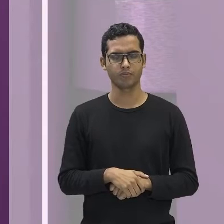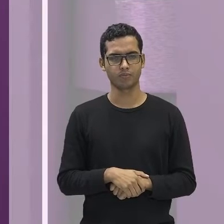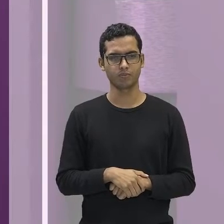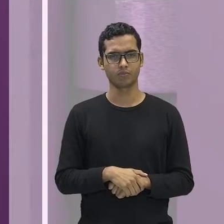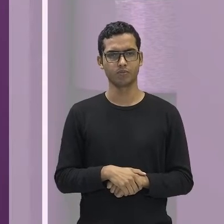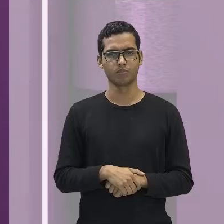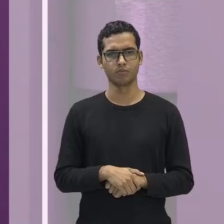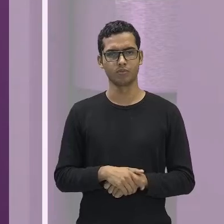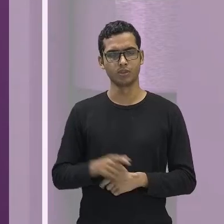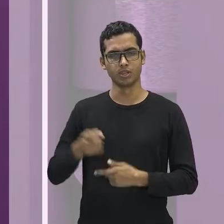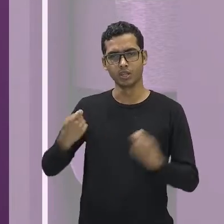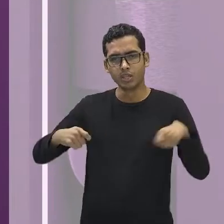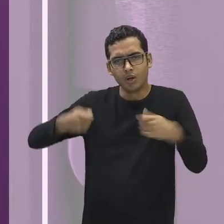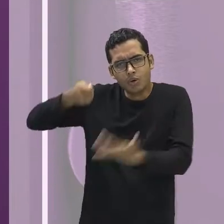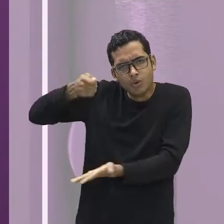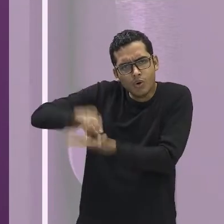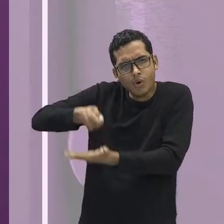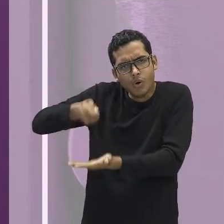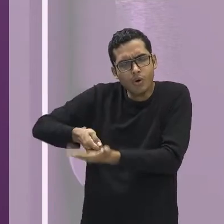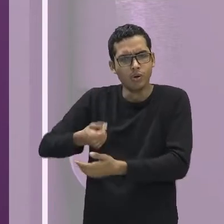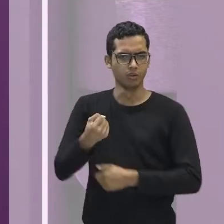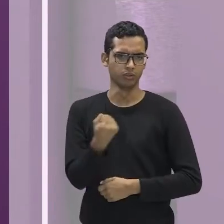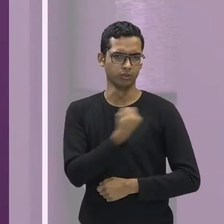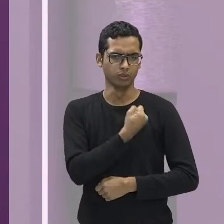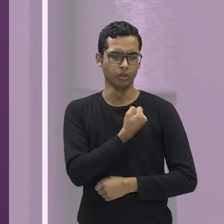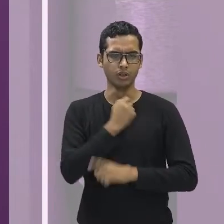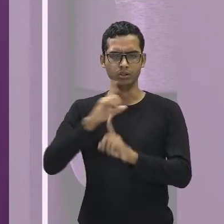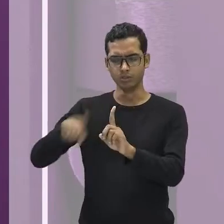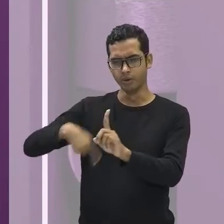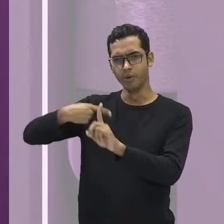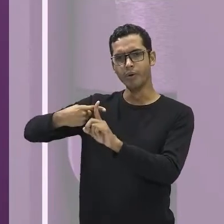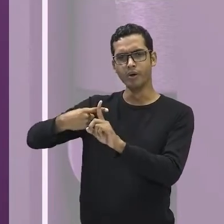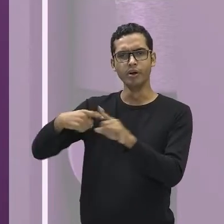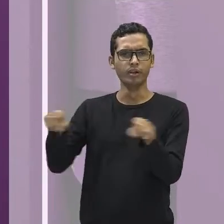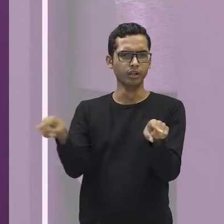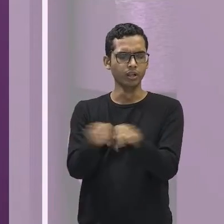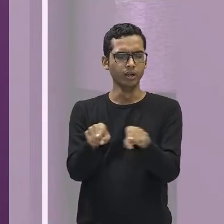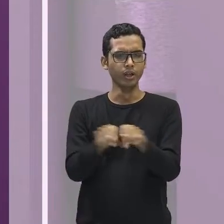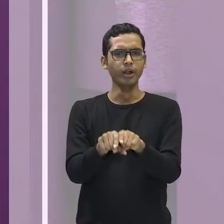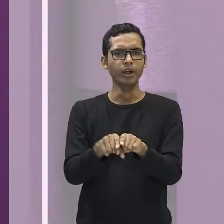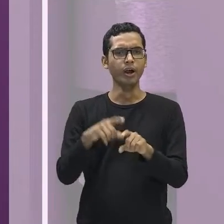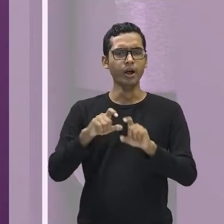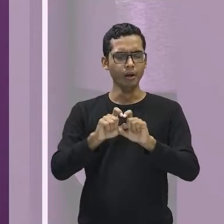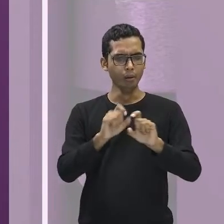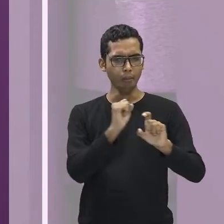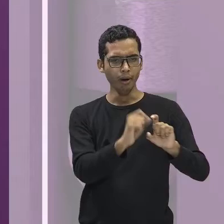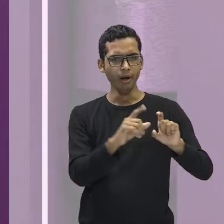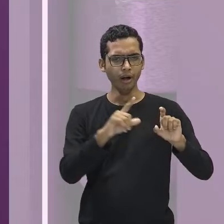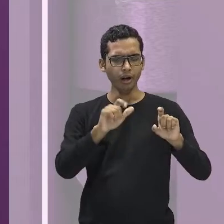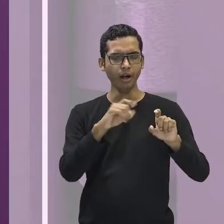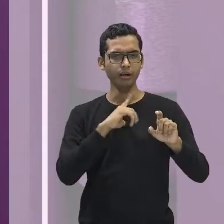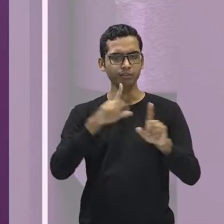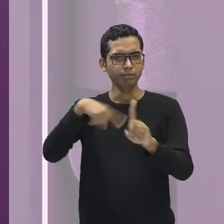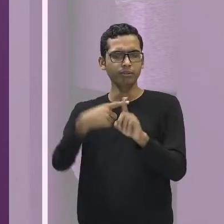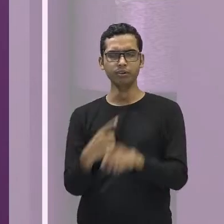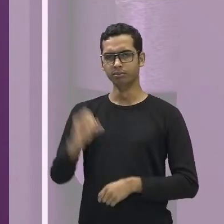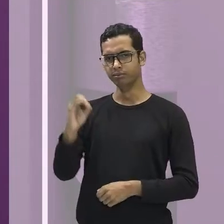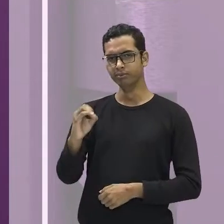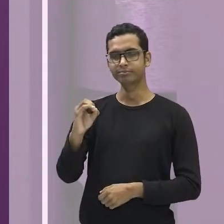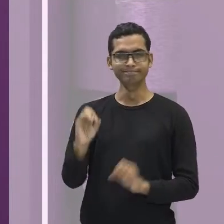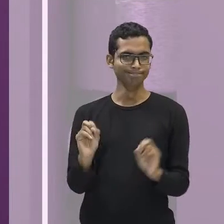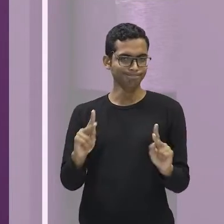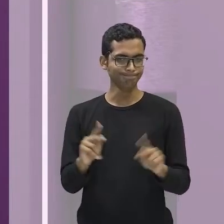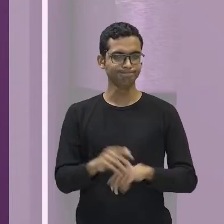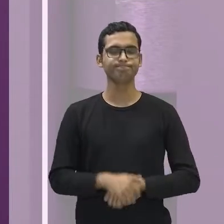a obrigatoriedade de ser um número positivo e incluso ali também o 0. Mas aí,